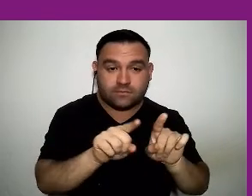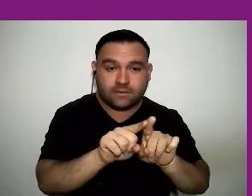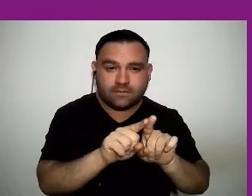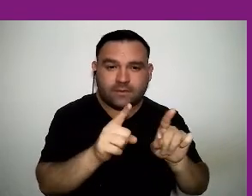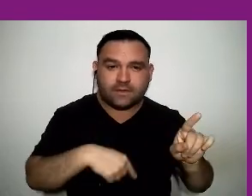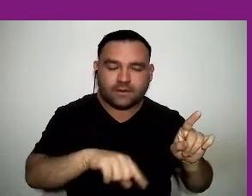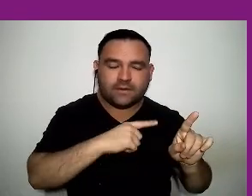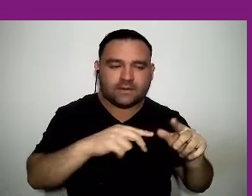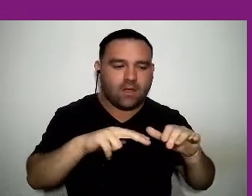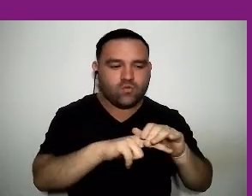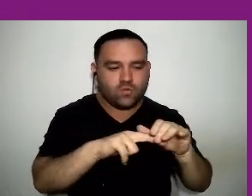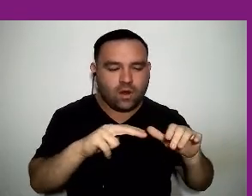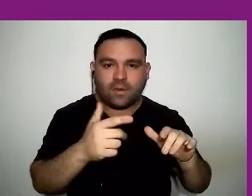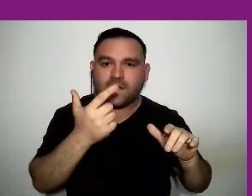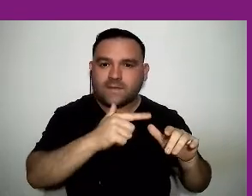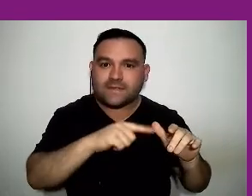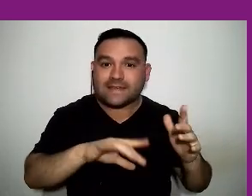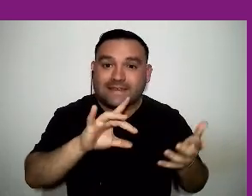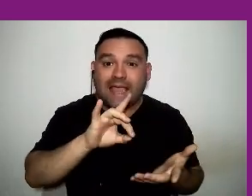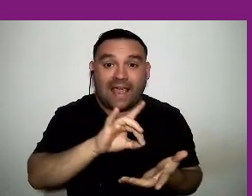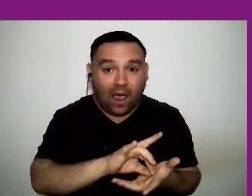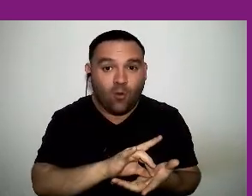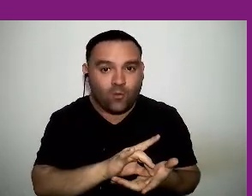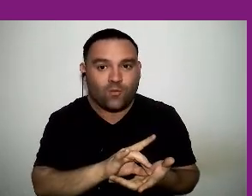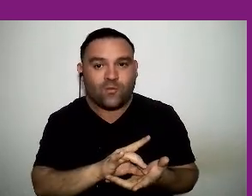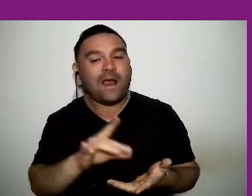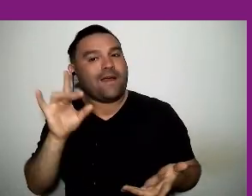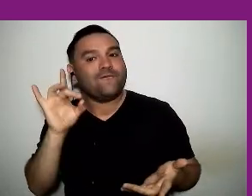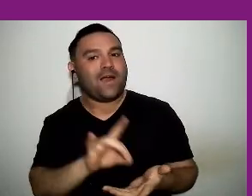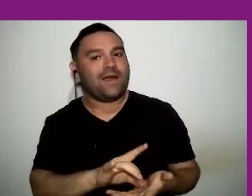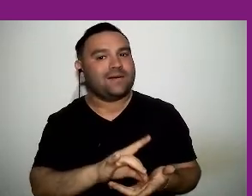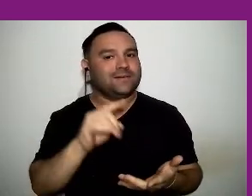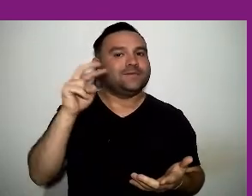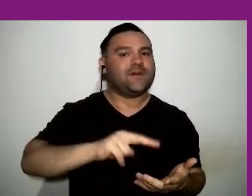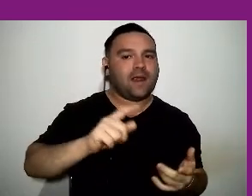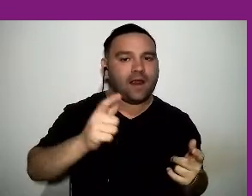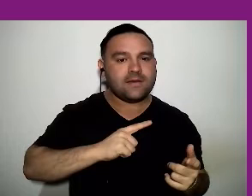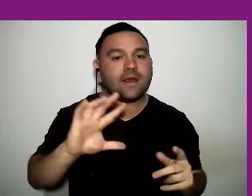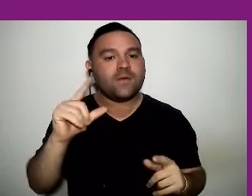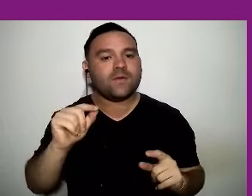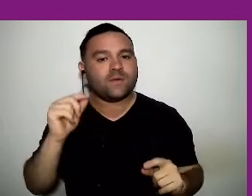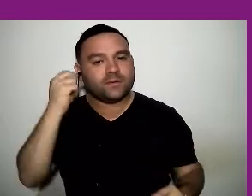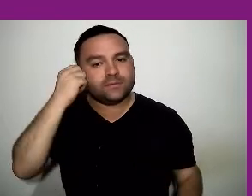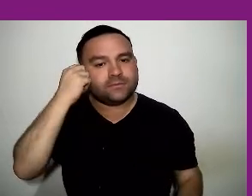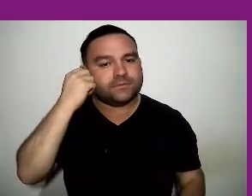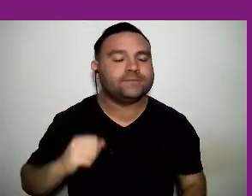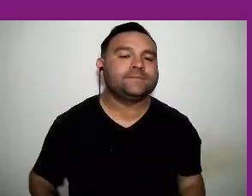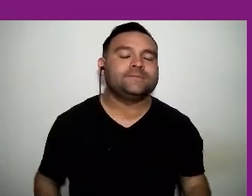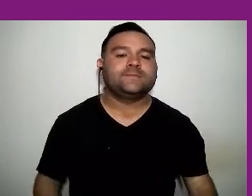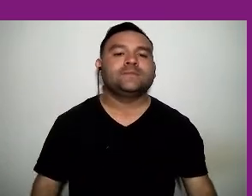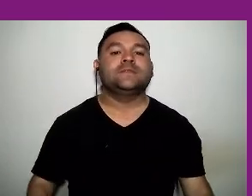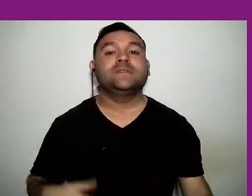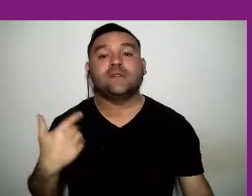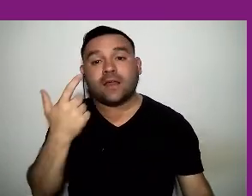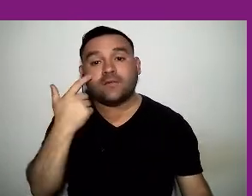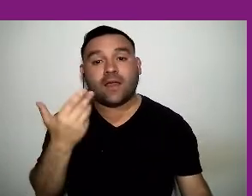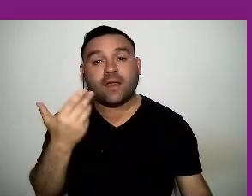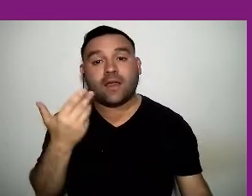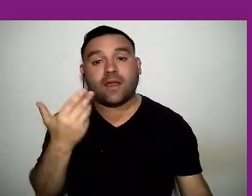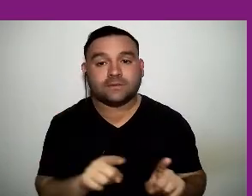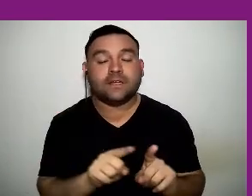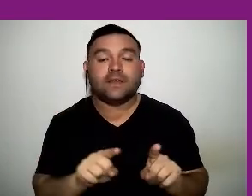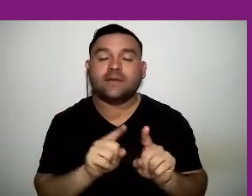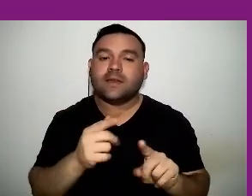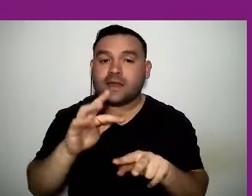a fotografia é uma coisa real, é uma evidência real do que está acontecendo, e aqui a gente vê